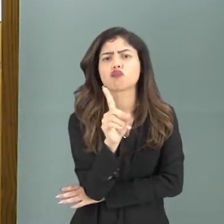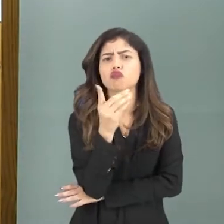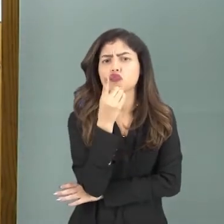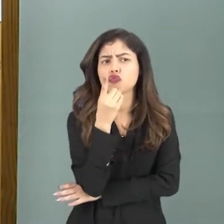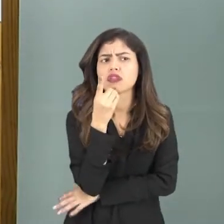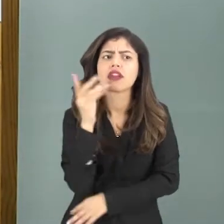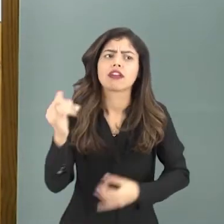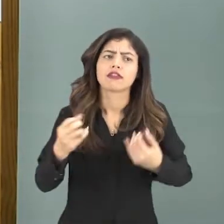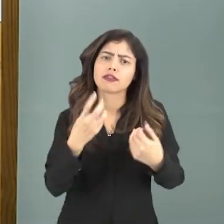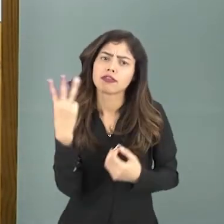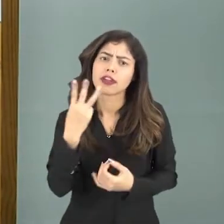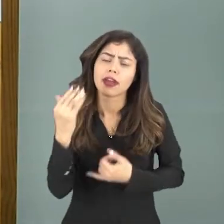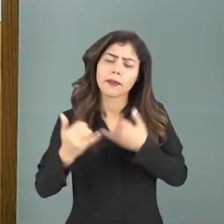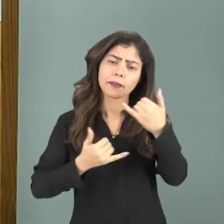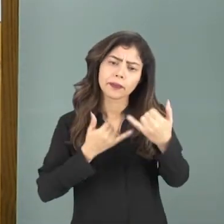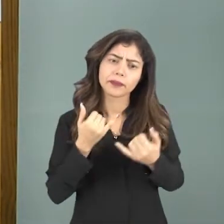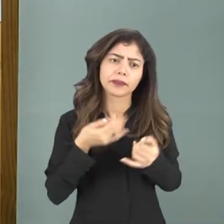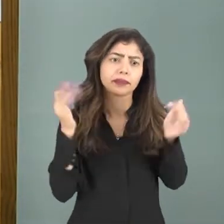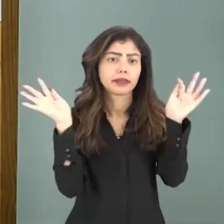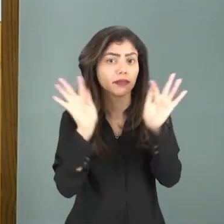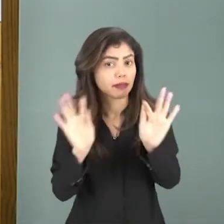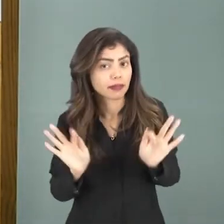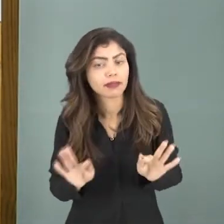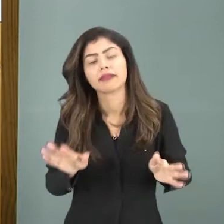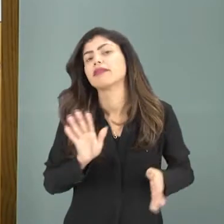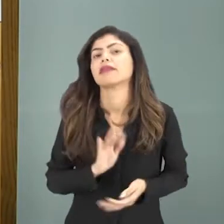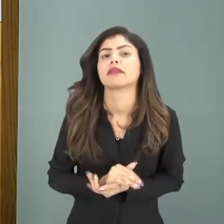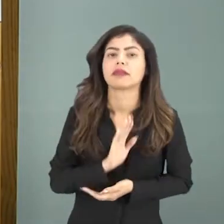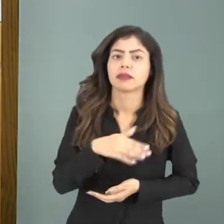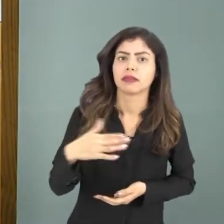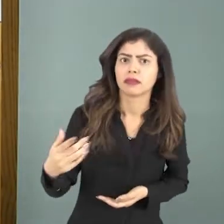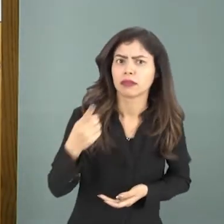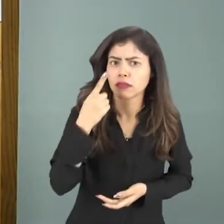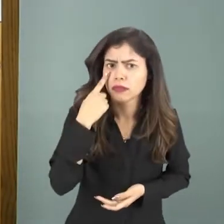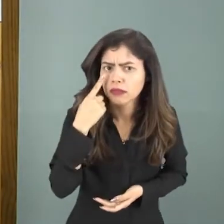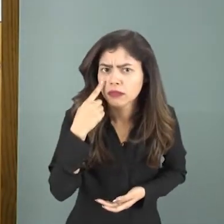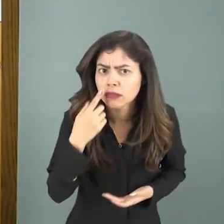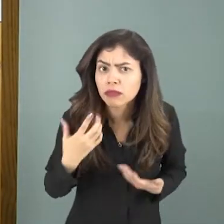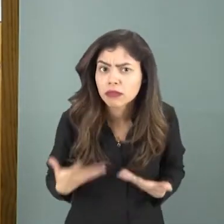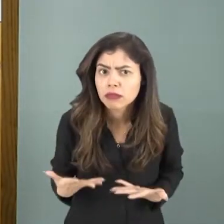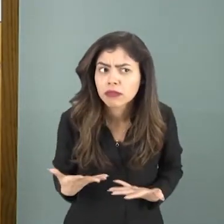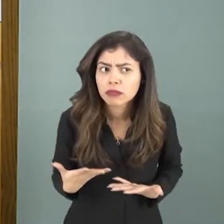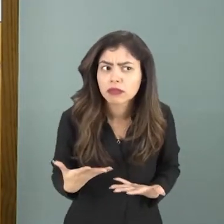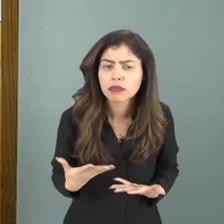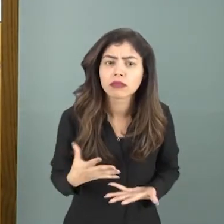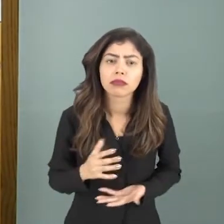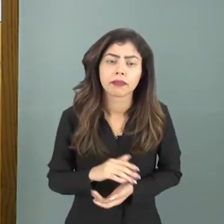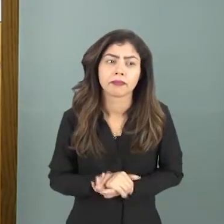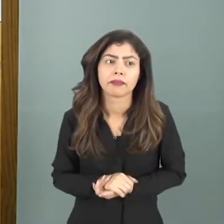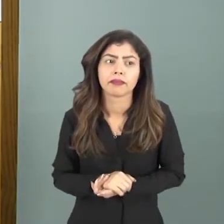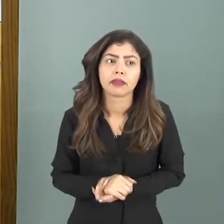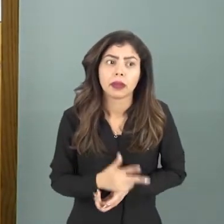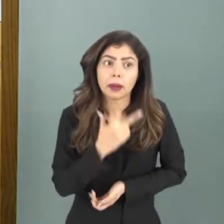os 3 porquinhos estavam brincando felizes da vida, quando de repente